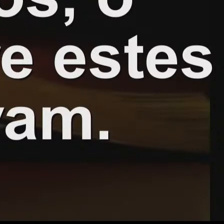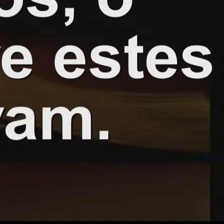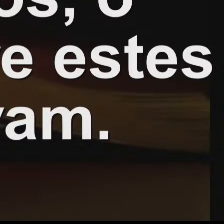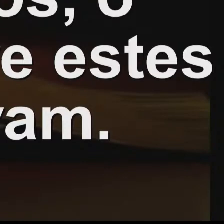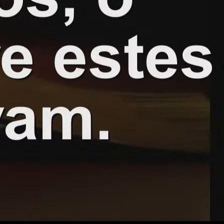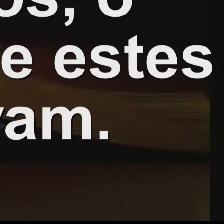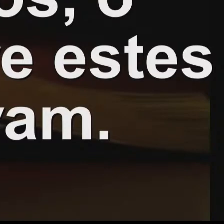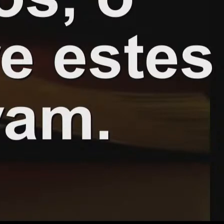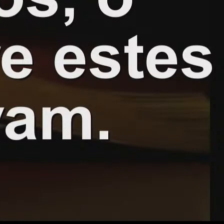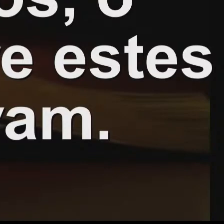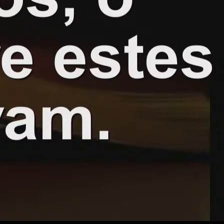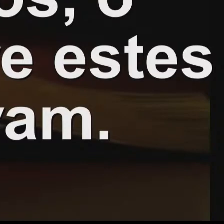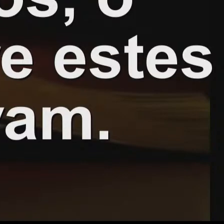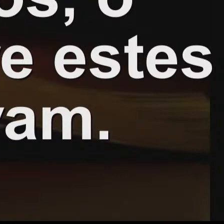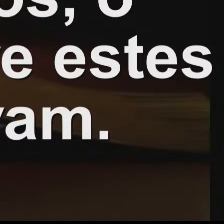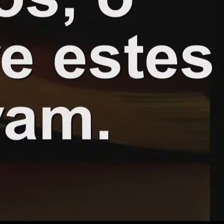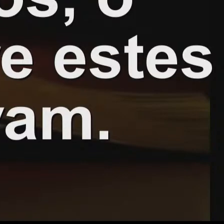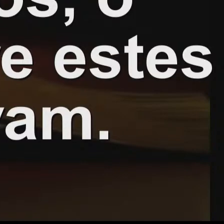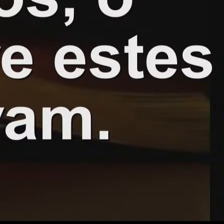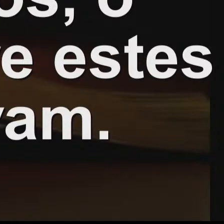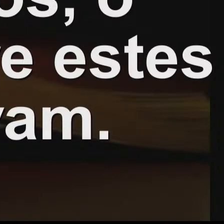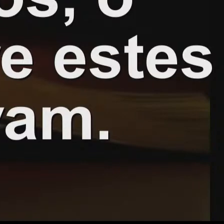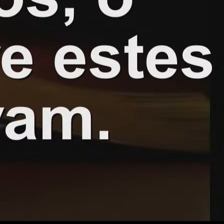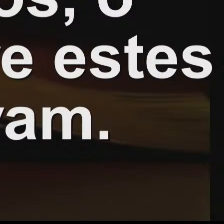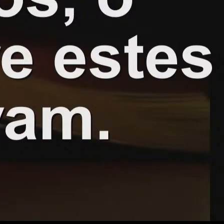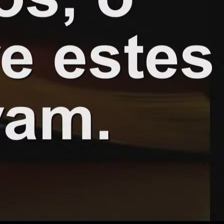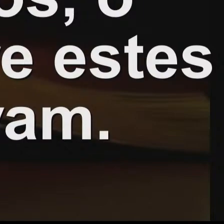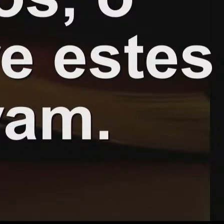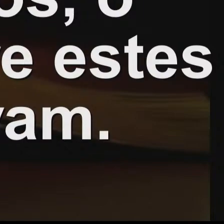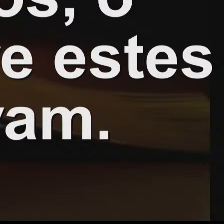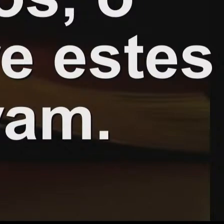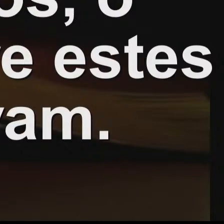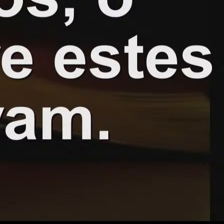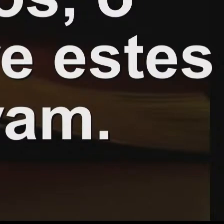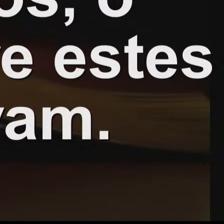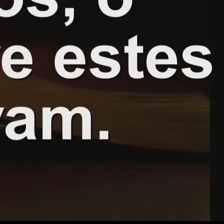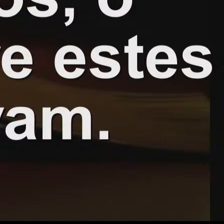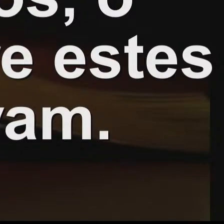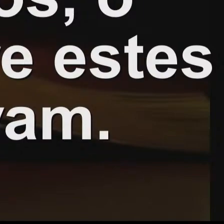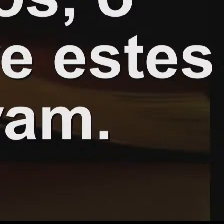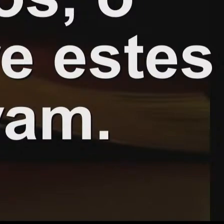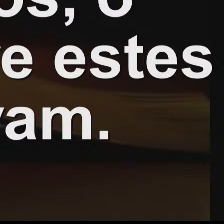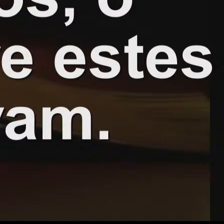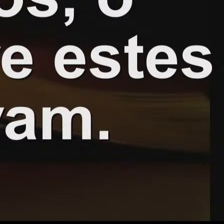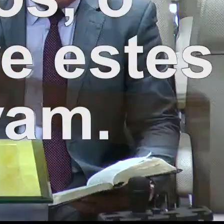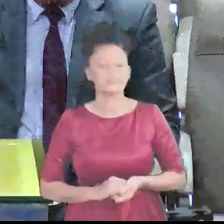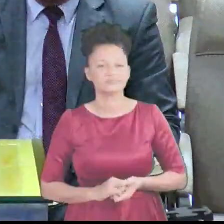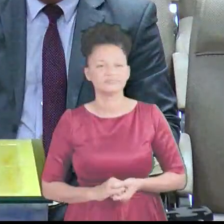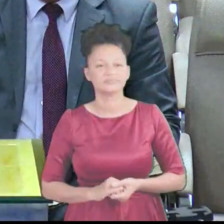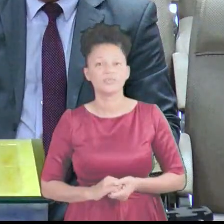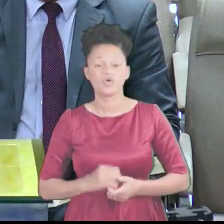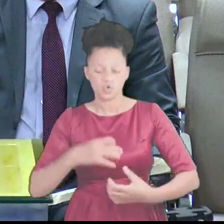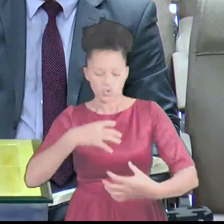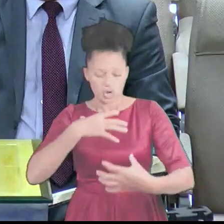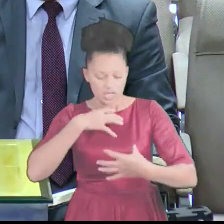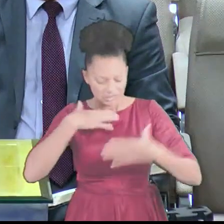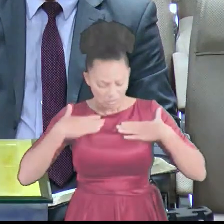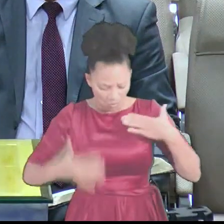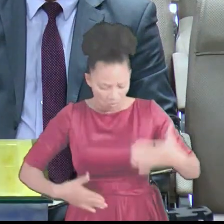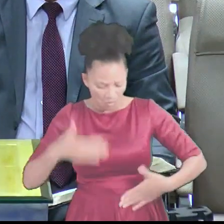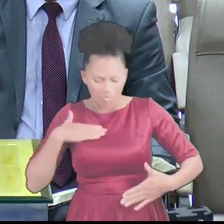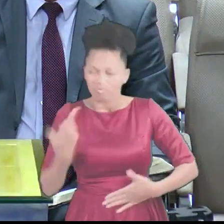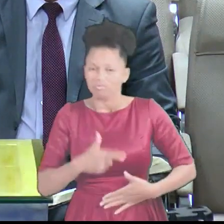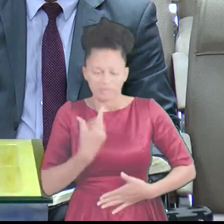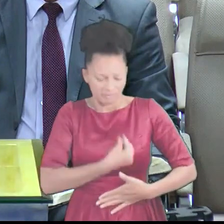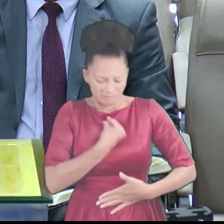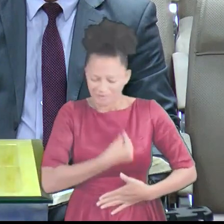Corpo sem vida não dá aleluia. Corpo sem vida não reage. Corpo sem vida é frio. Corpo sem